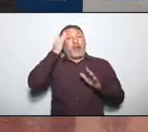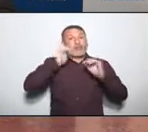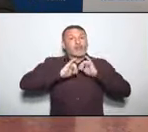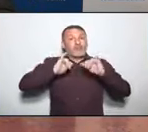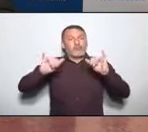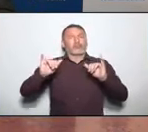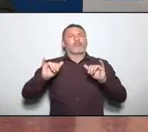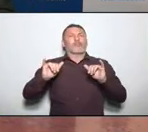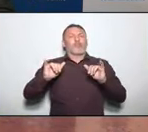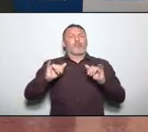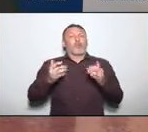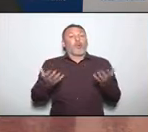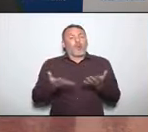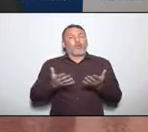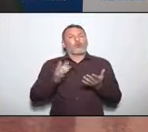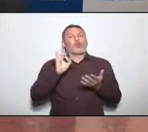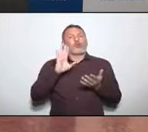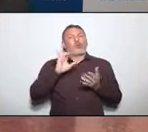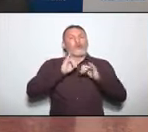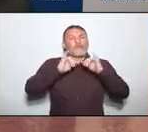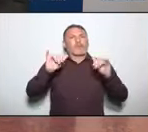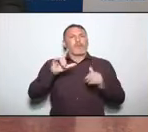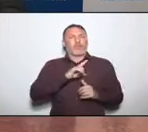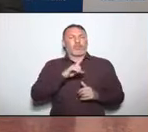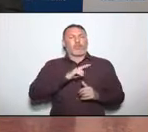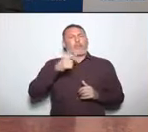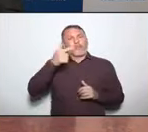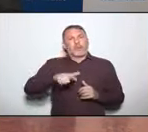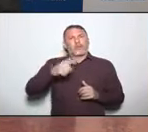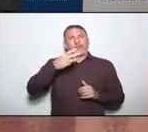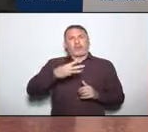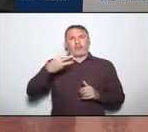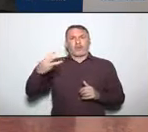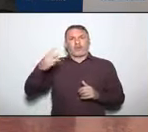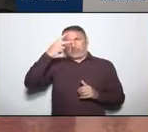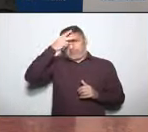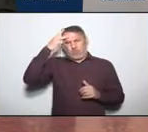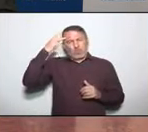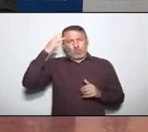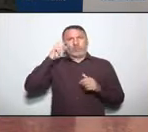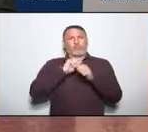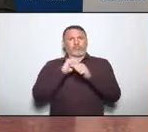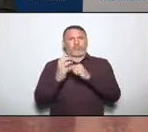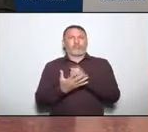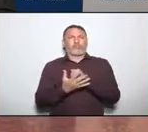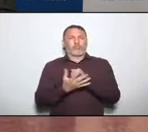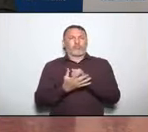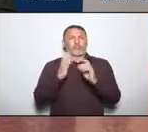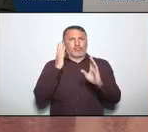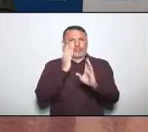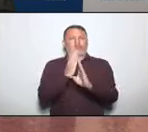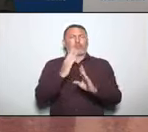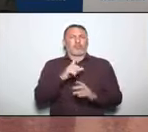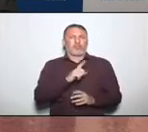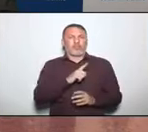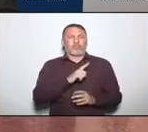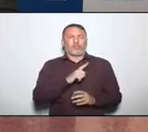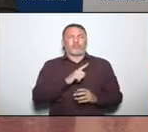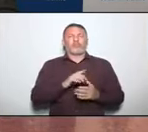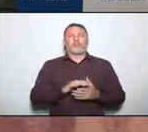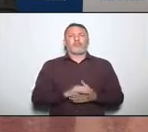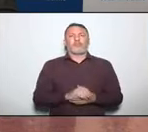já ter sido formatado. Mas no boletim de hoje, 33 casos.